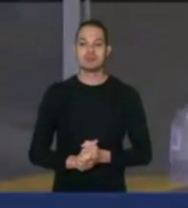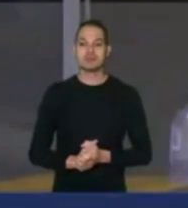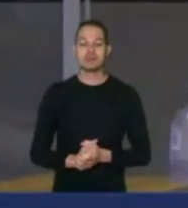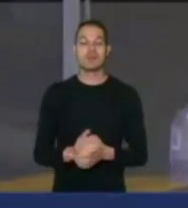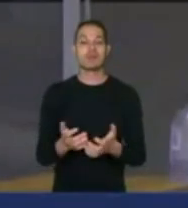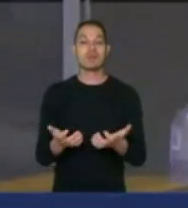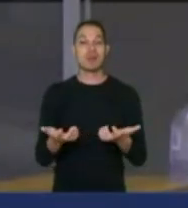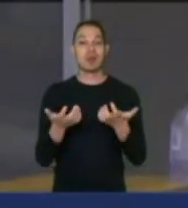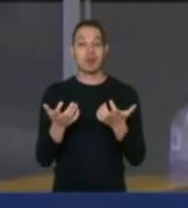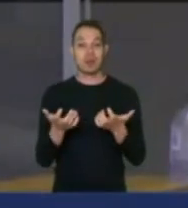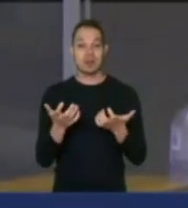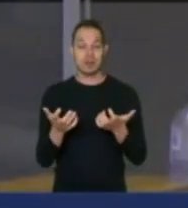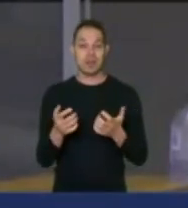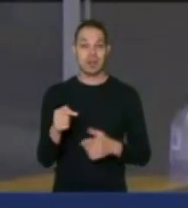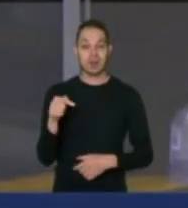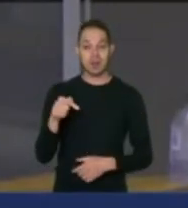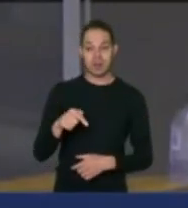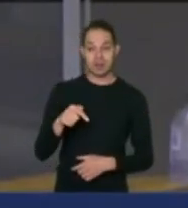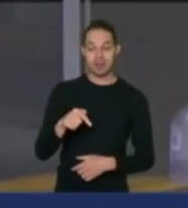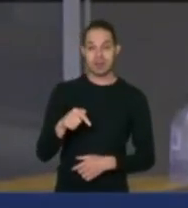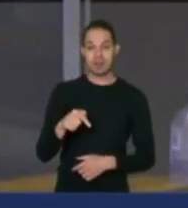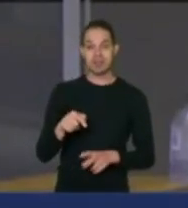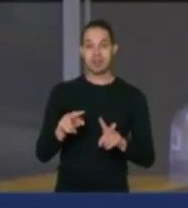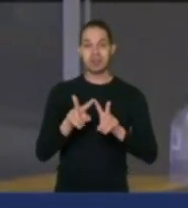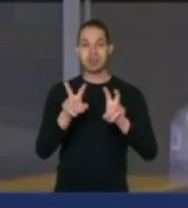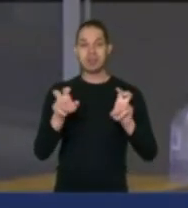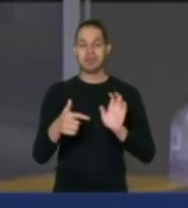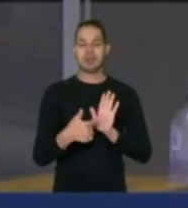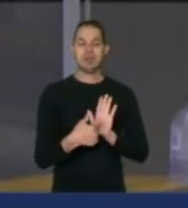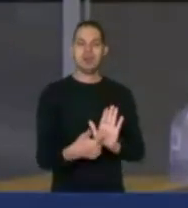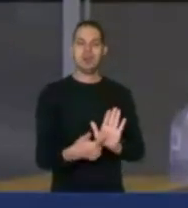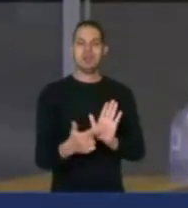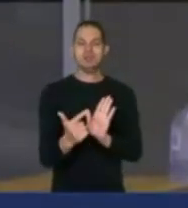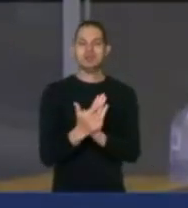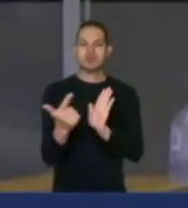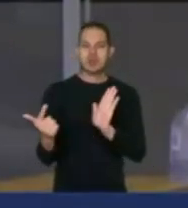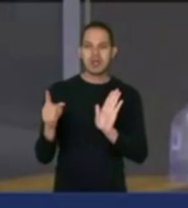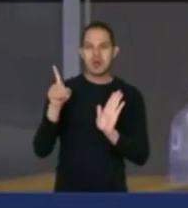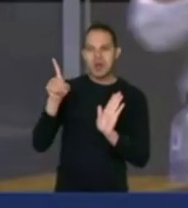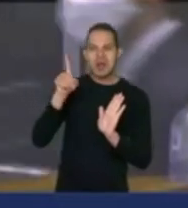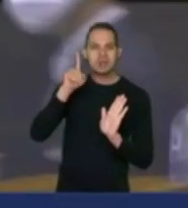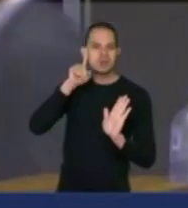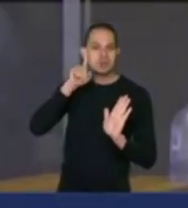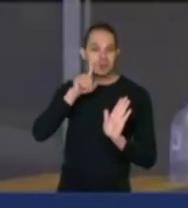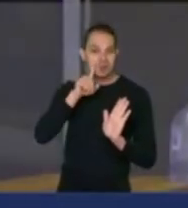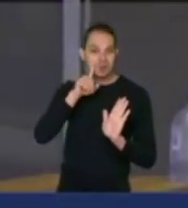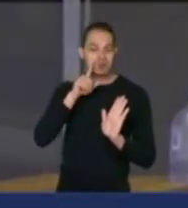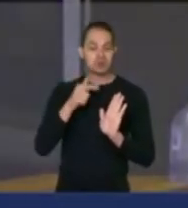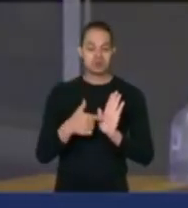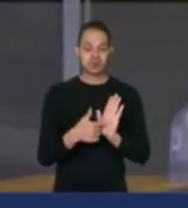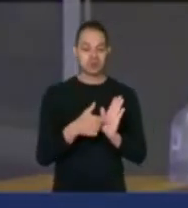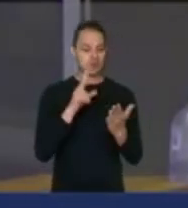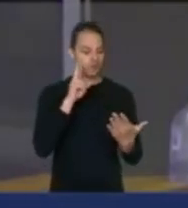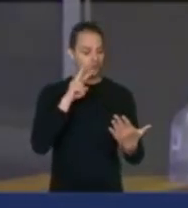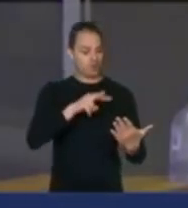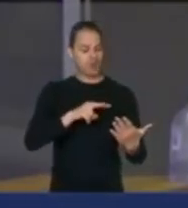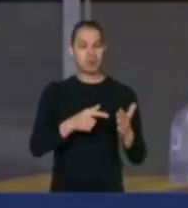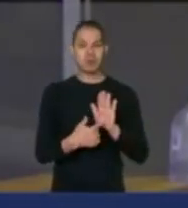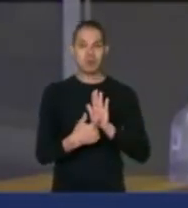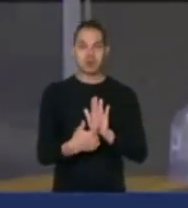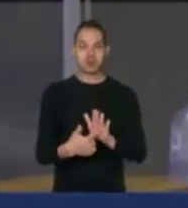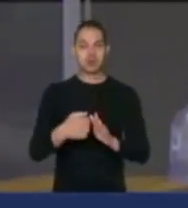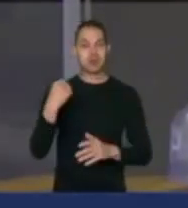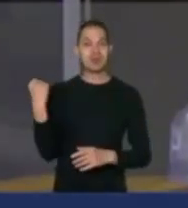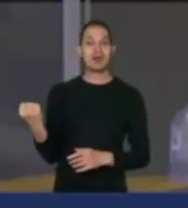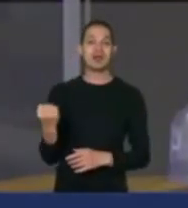senhor presidente, caros colegas, uma matéria do The New York Times, que para mim foi reveladora da situação